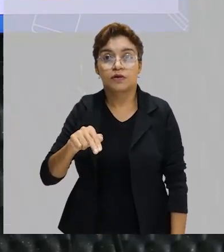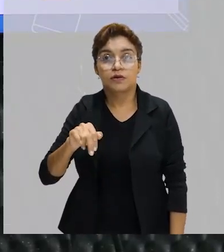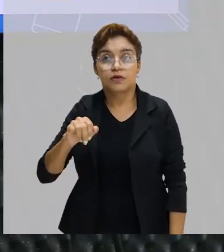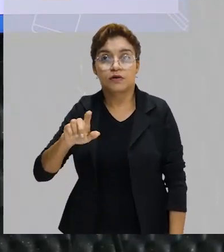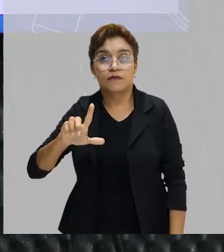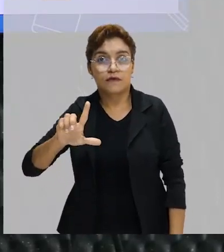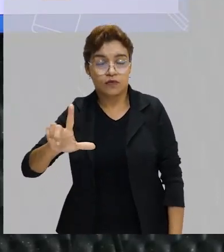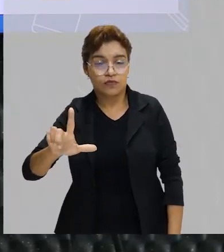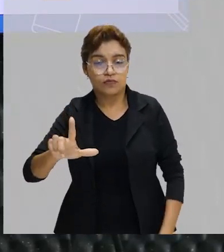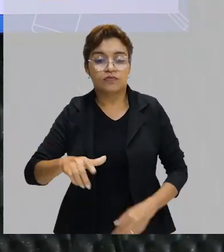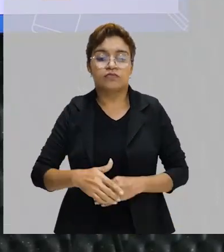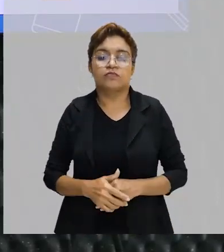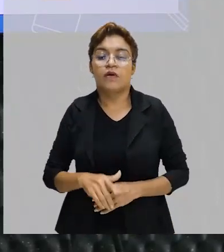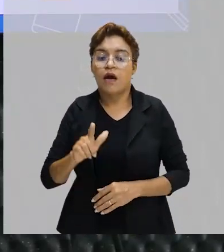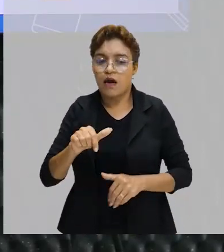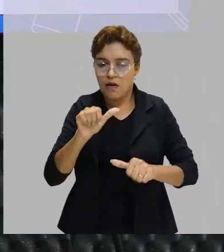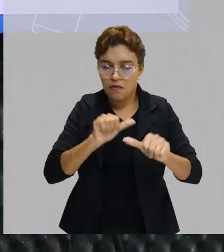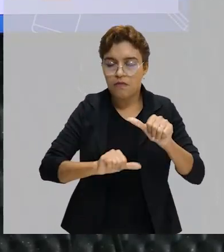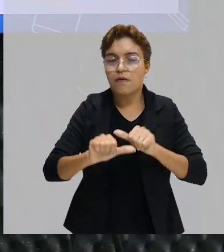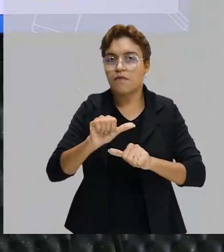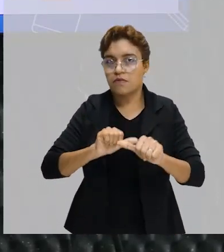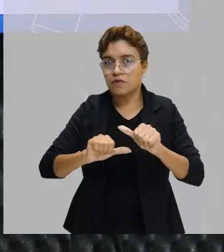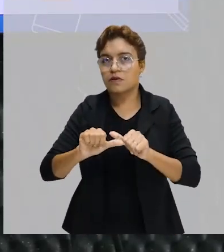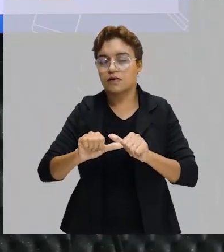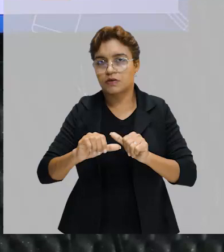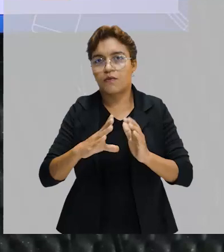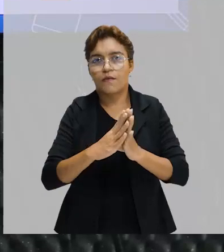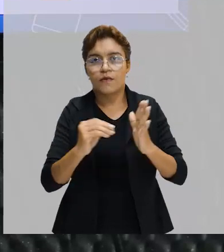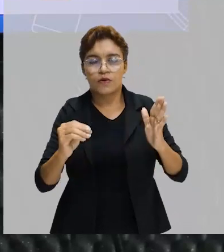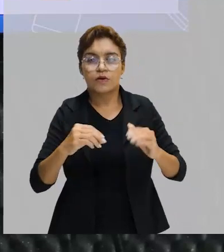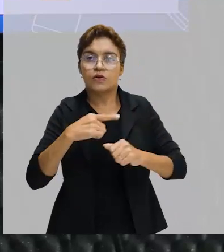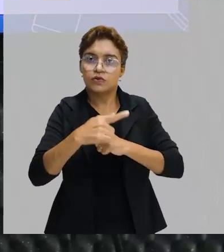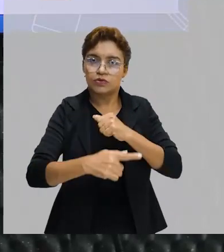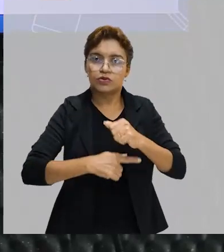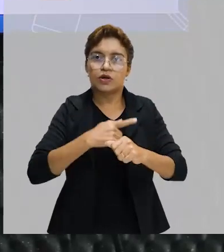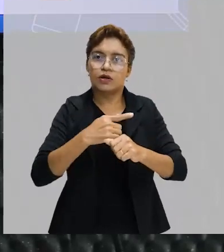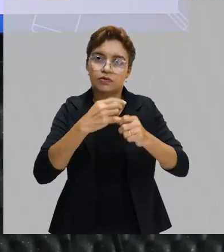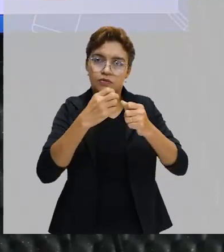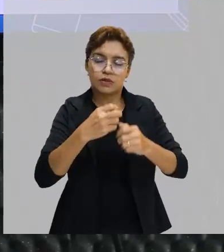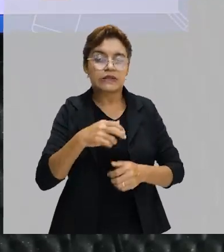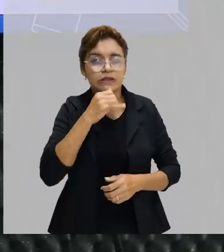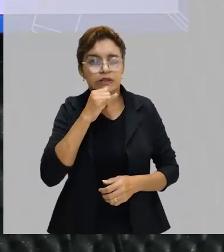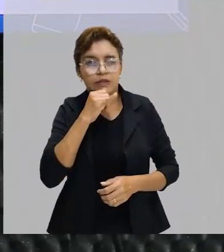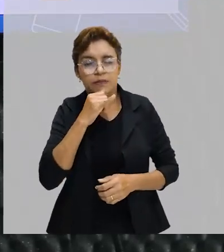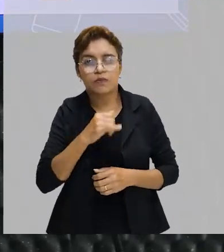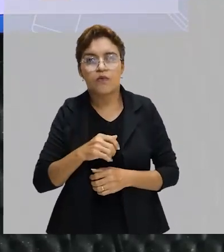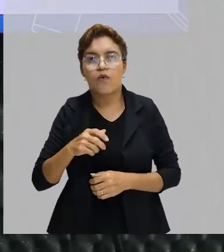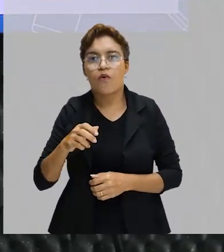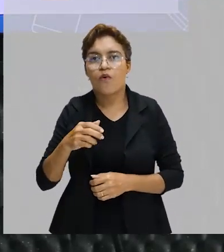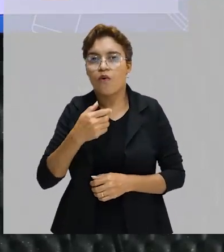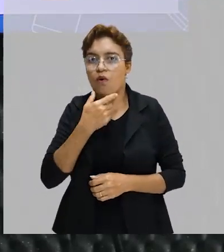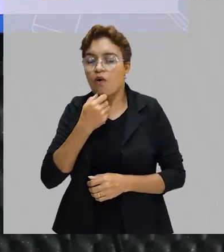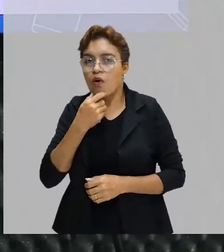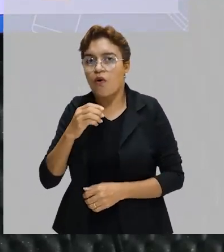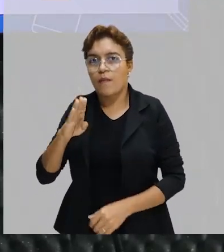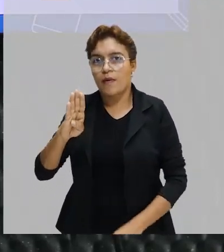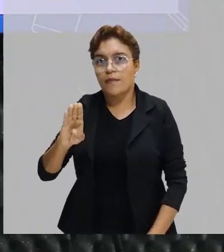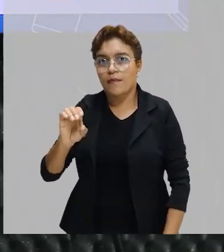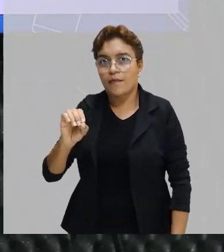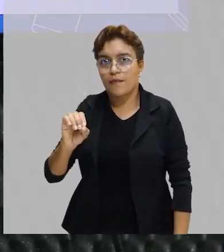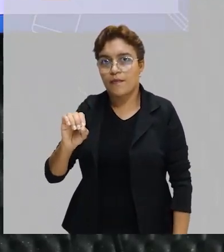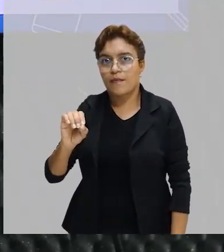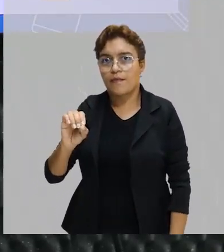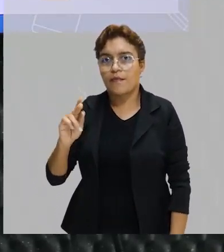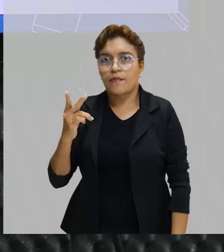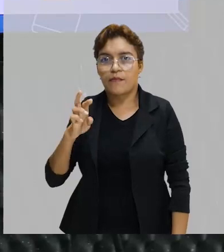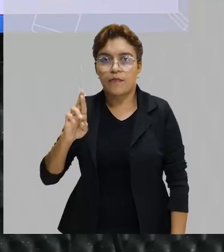grande mudança, né, que o Rutherford ele trouxe, o Bohr trouxe para o modelo de Rutherford.